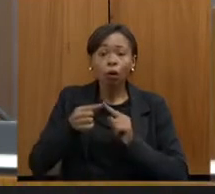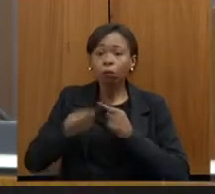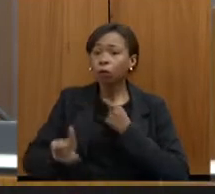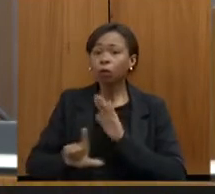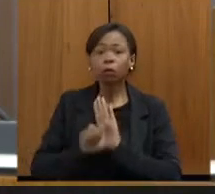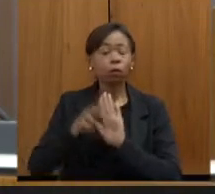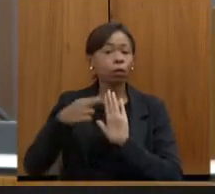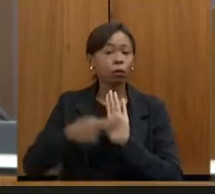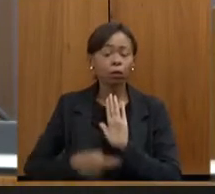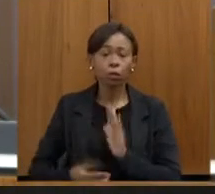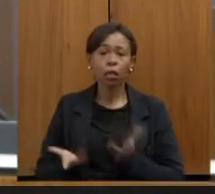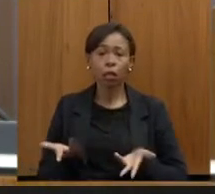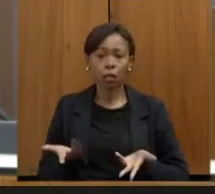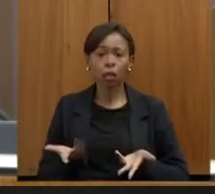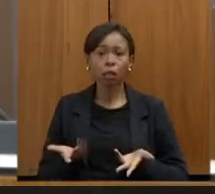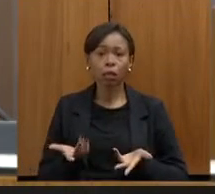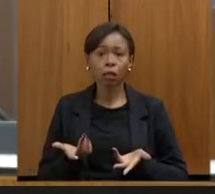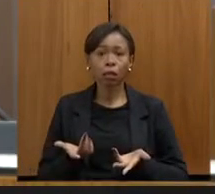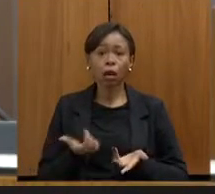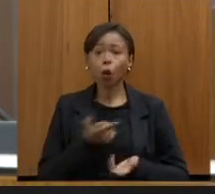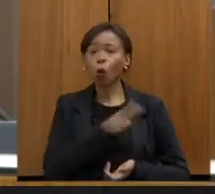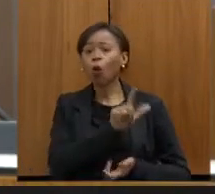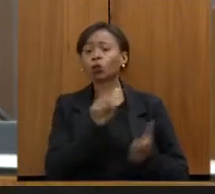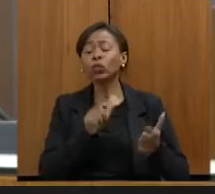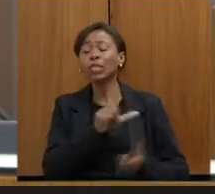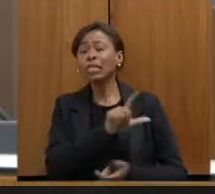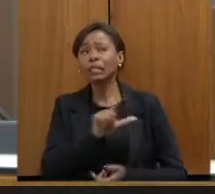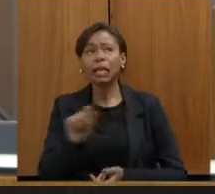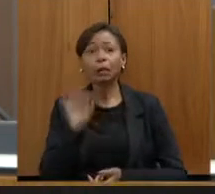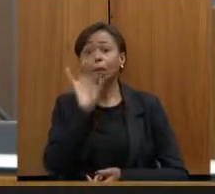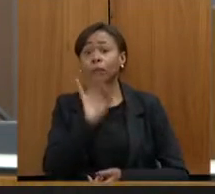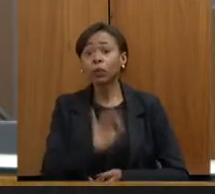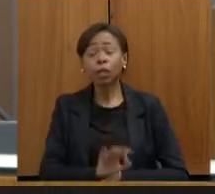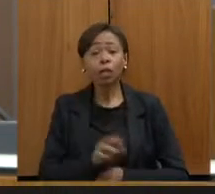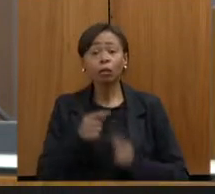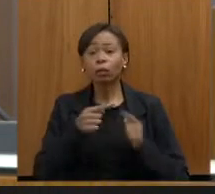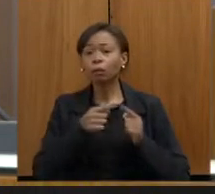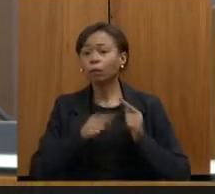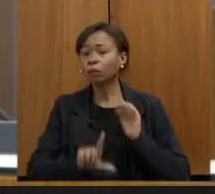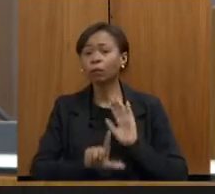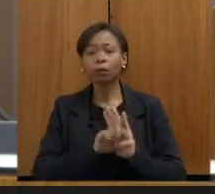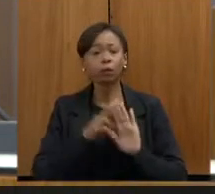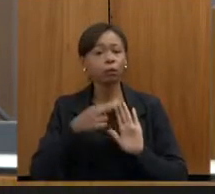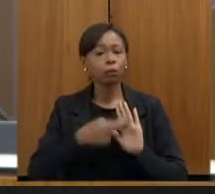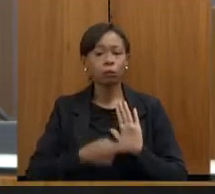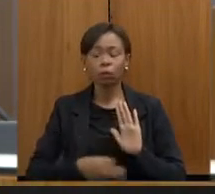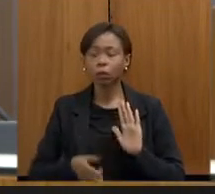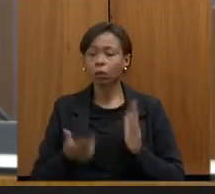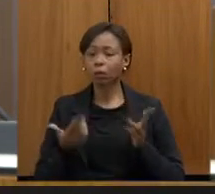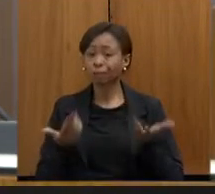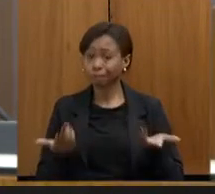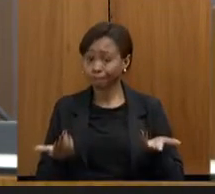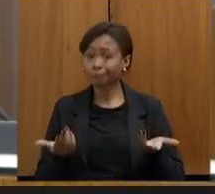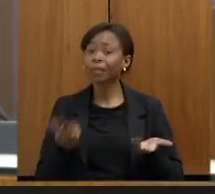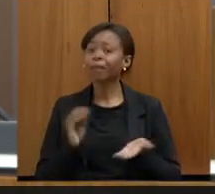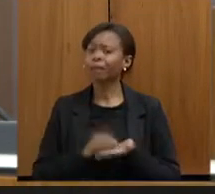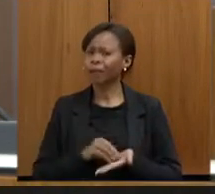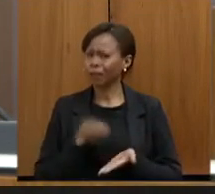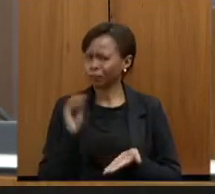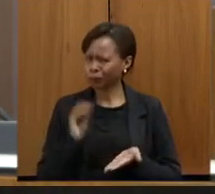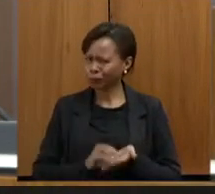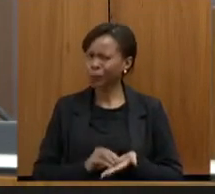Alter do Chão, 100% irregular. Então, nós temos muita coisa para fazer isso aí.